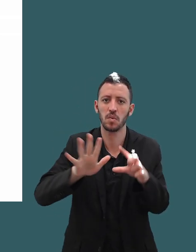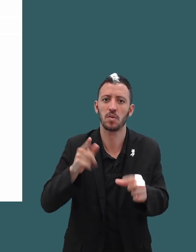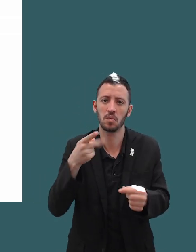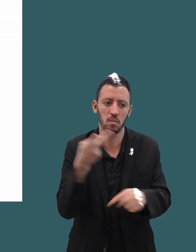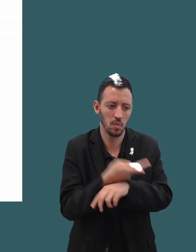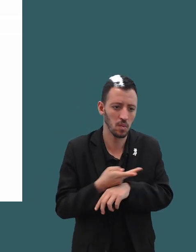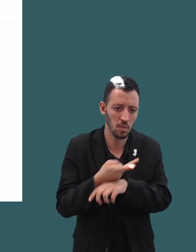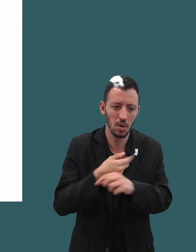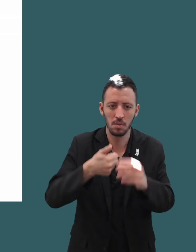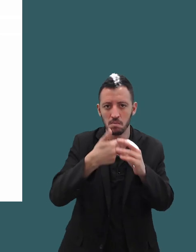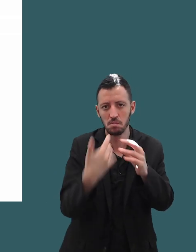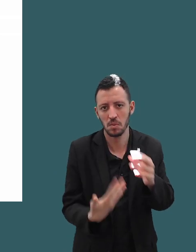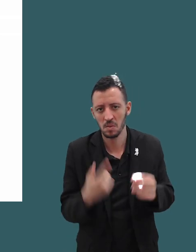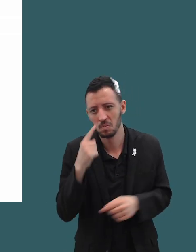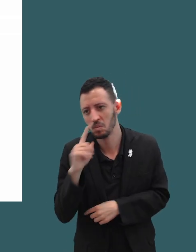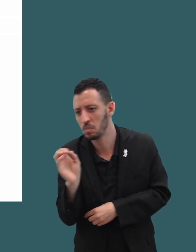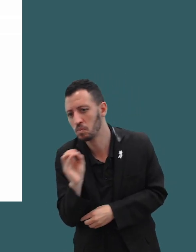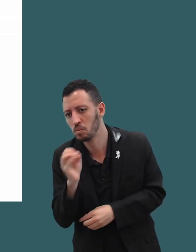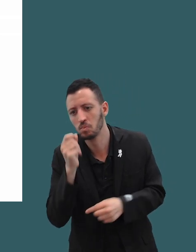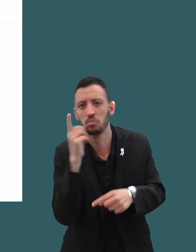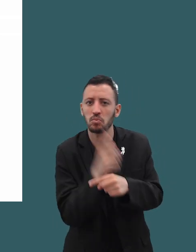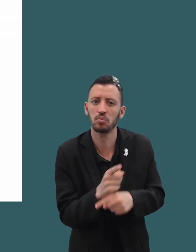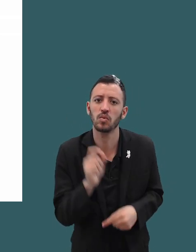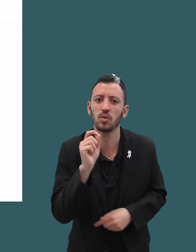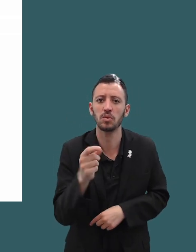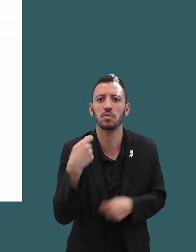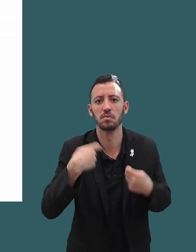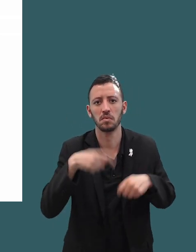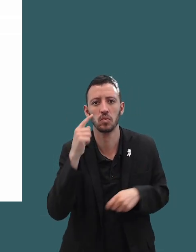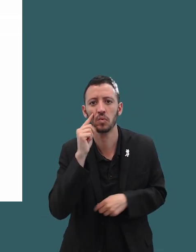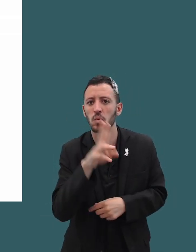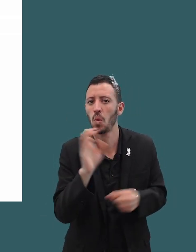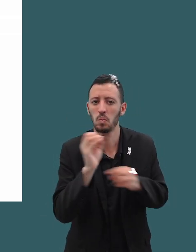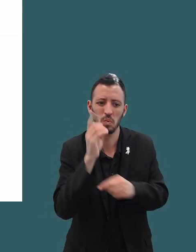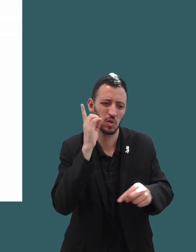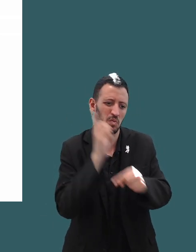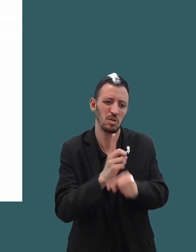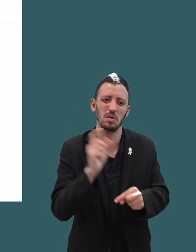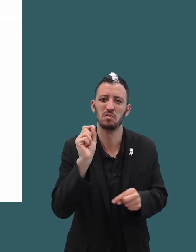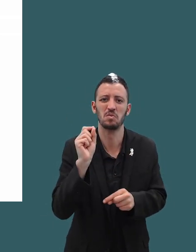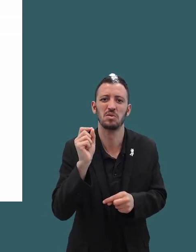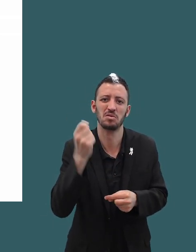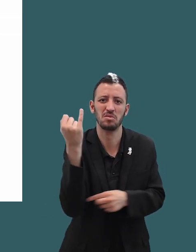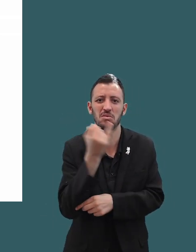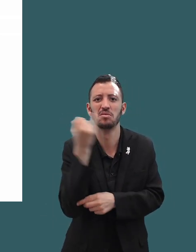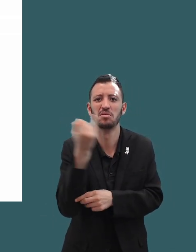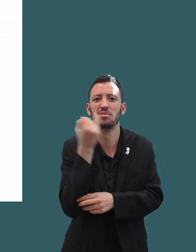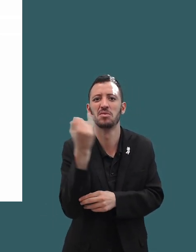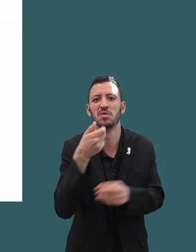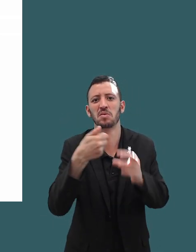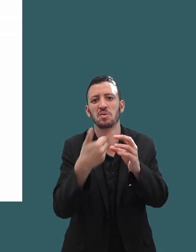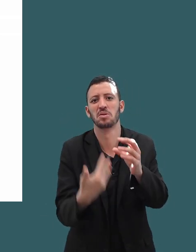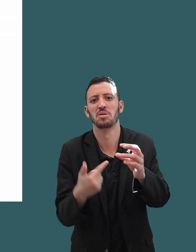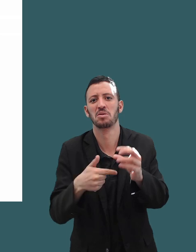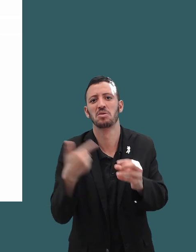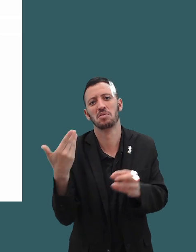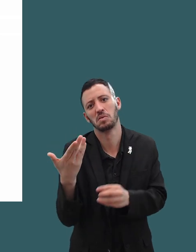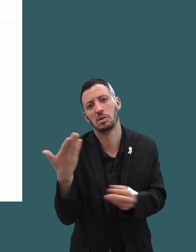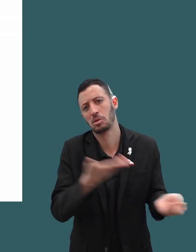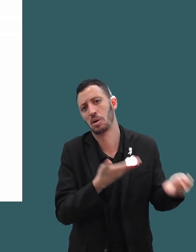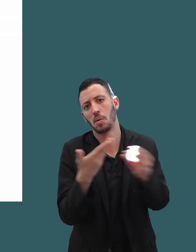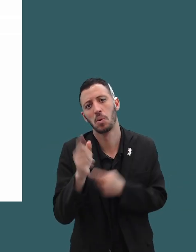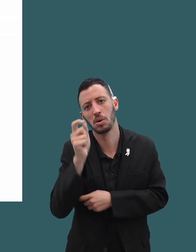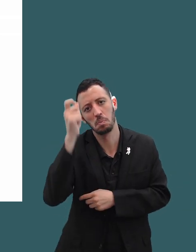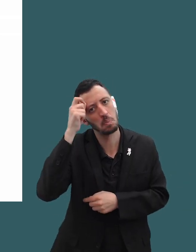procurar conteúdos e elas acharam. A questão é, elas acharam conteúdos que não são necessariamente conteúdos que vão trazer